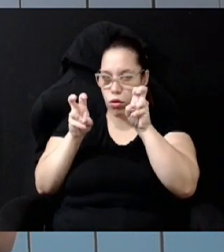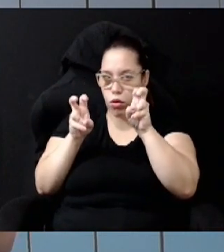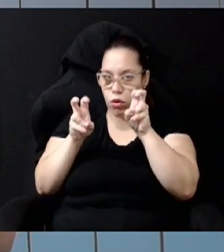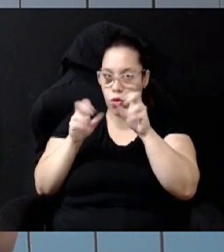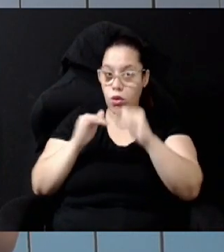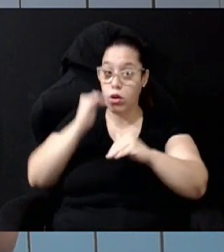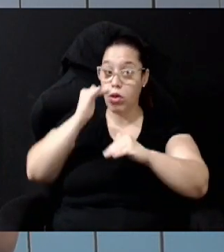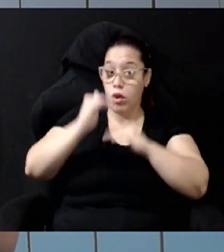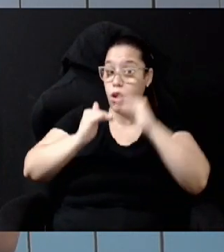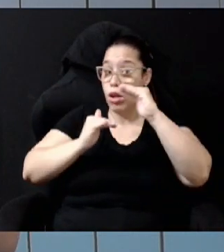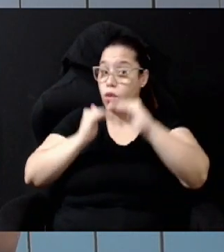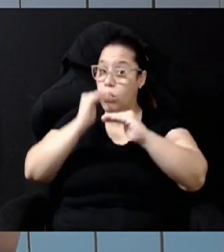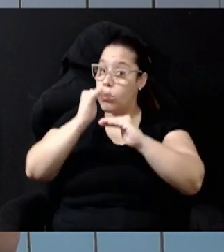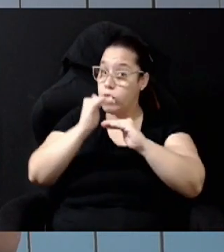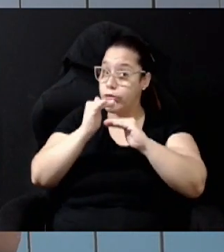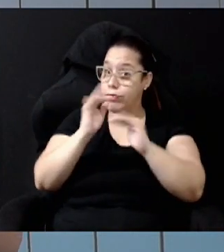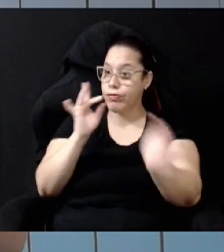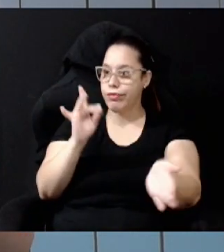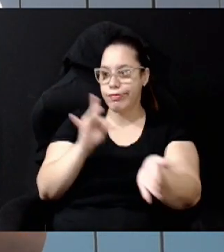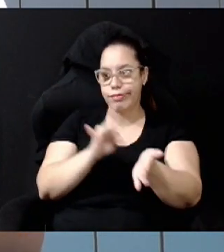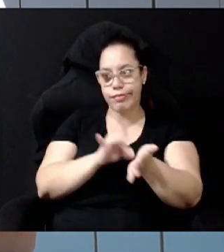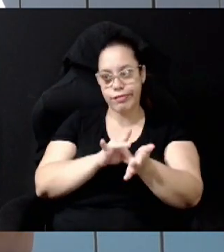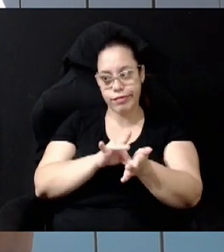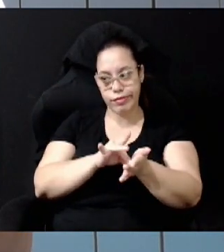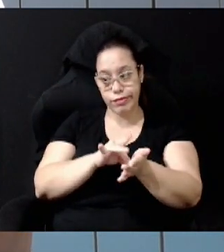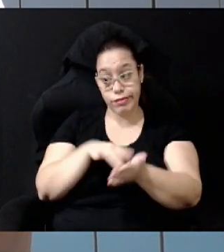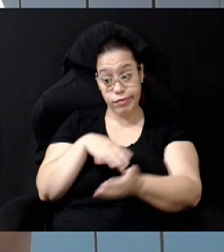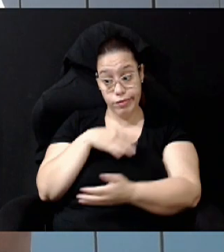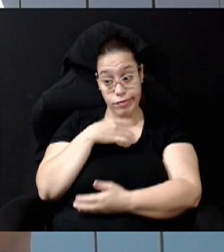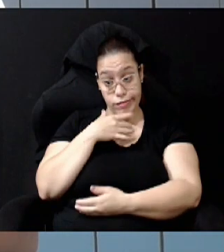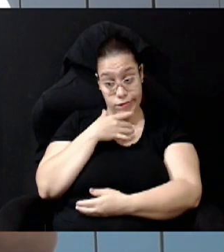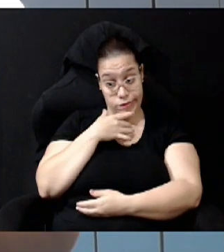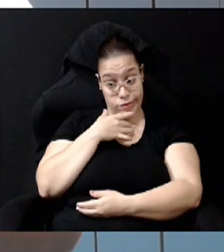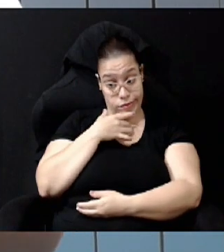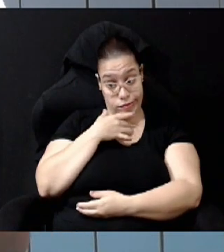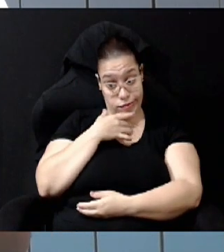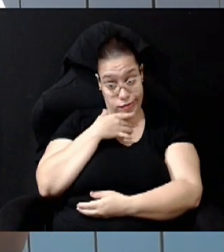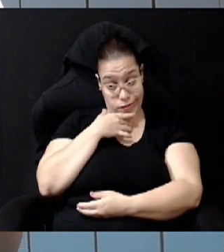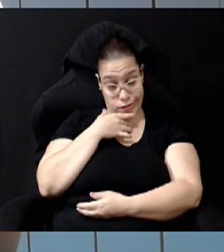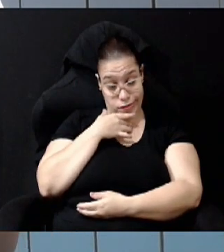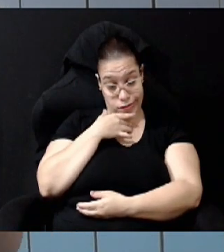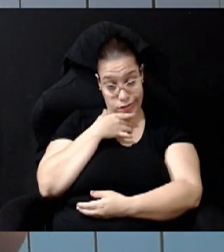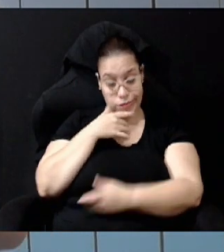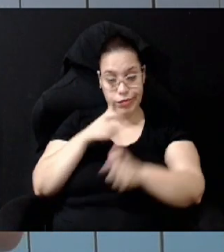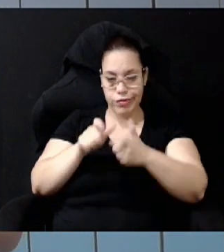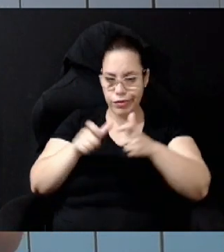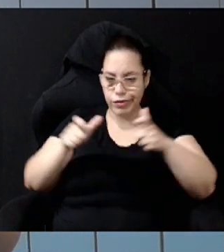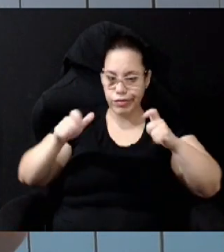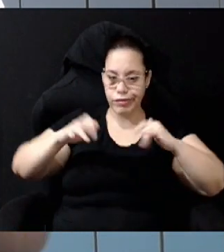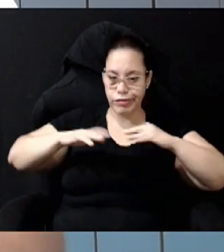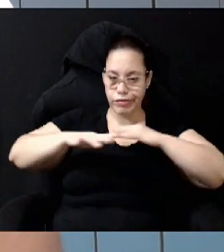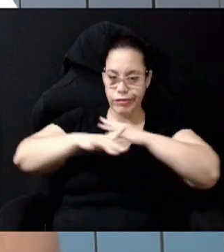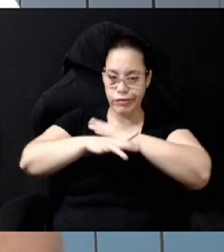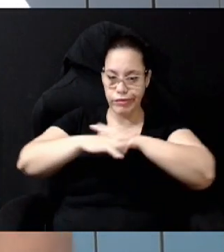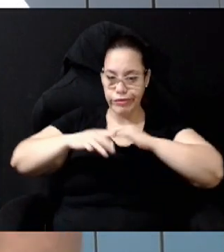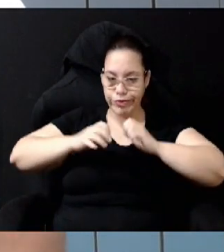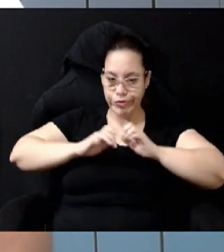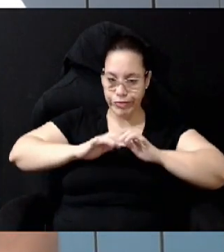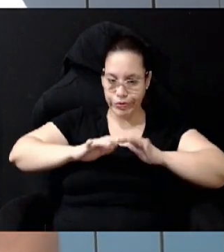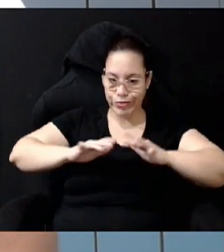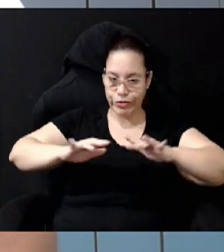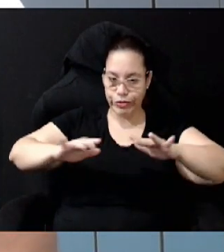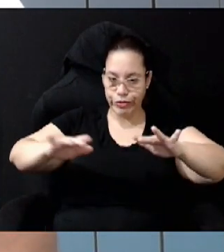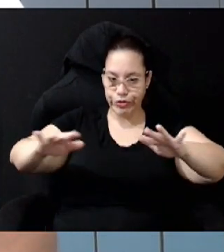na verdade, é uma verticalização muito grande, uma expansão urbana que a gente costuma dizer que